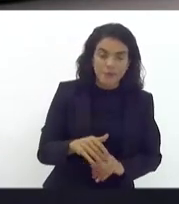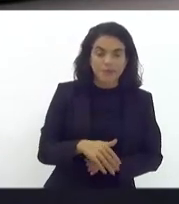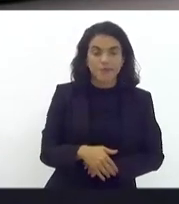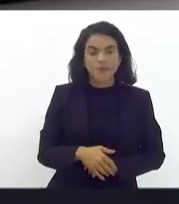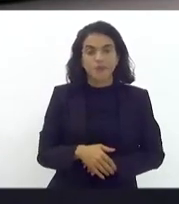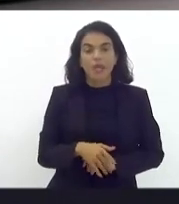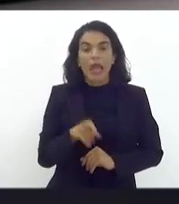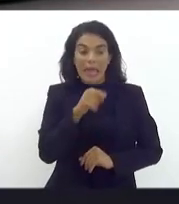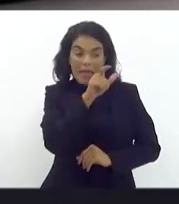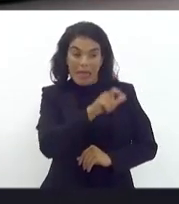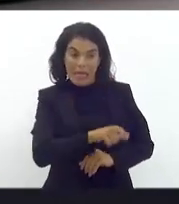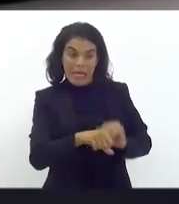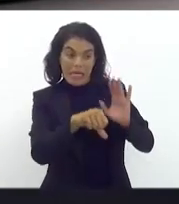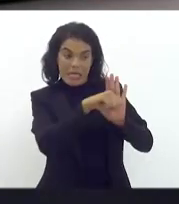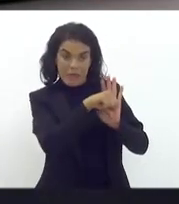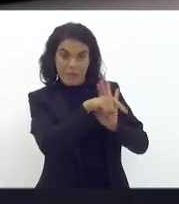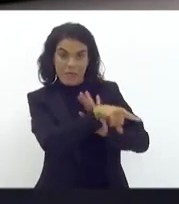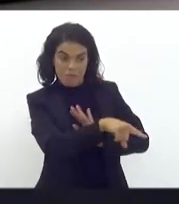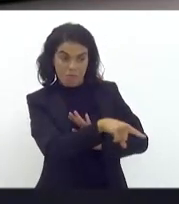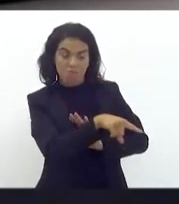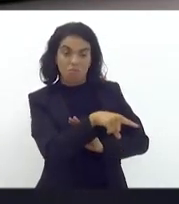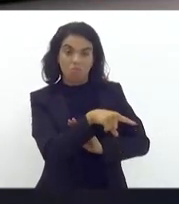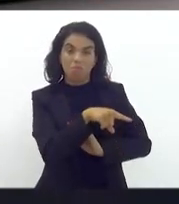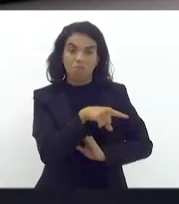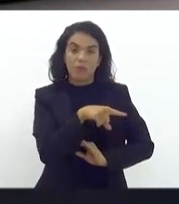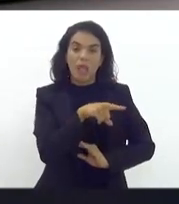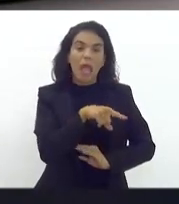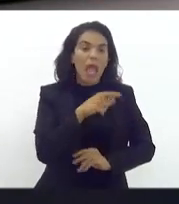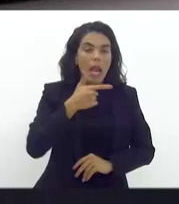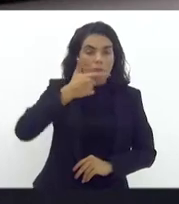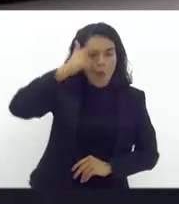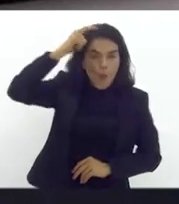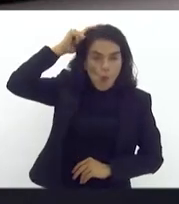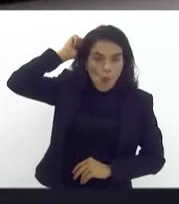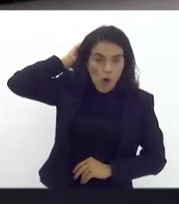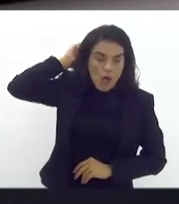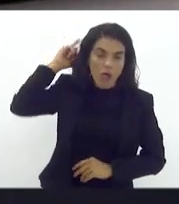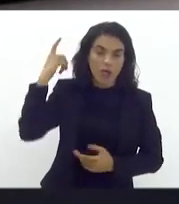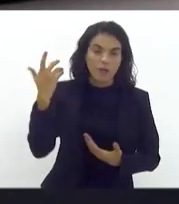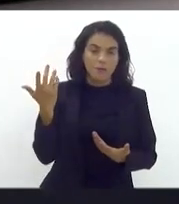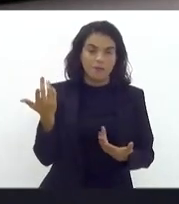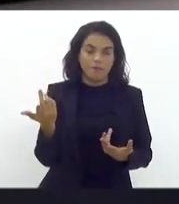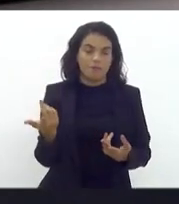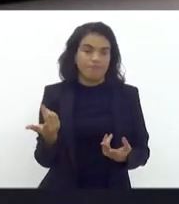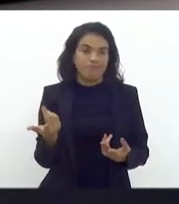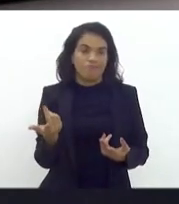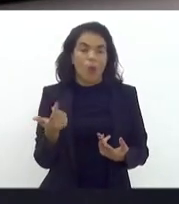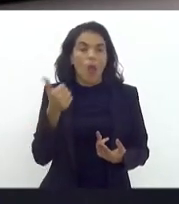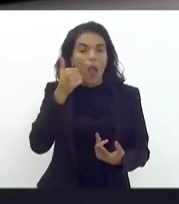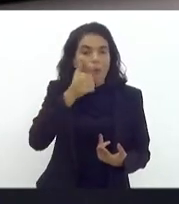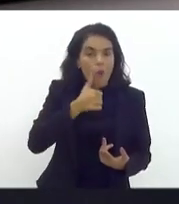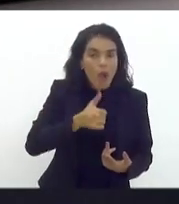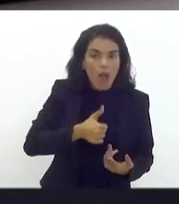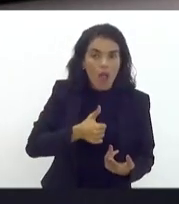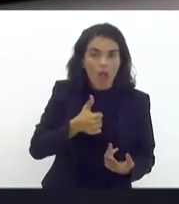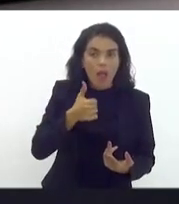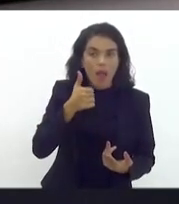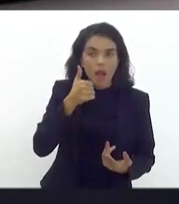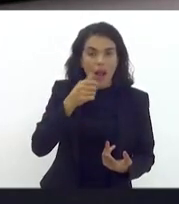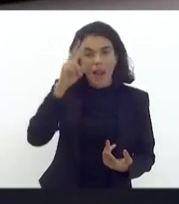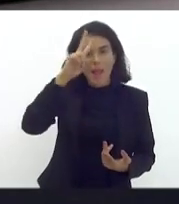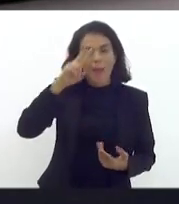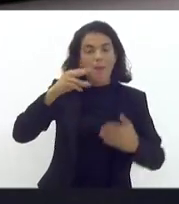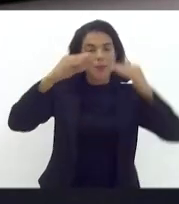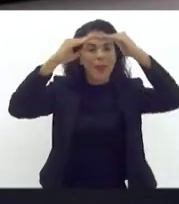cometeu o crime tinha sei lá era careca Enfim uma mulher eu me lembro daquela